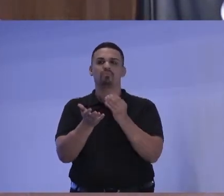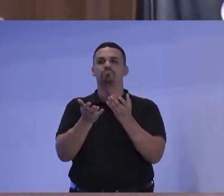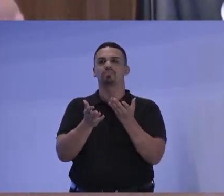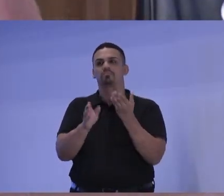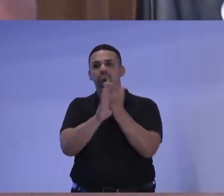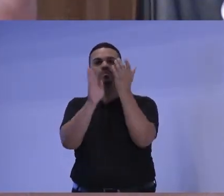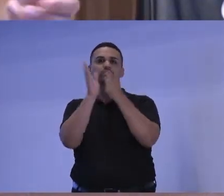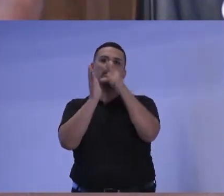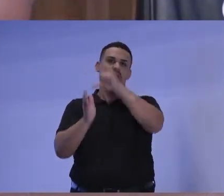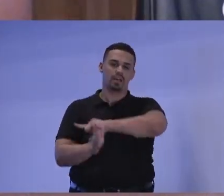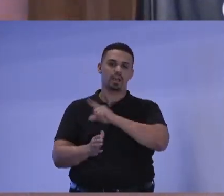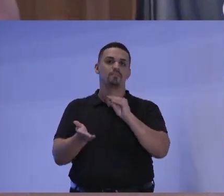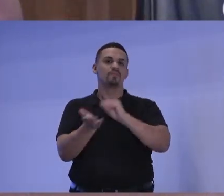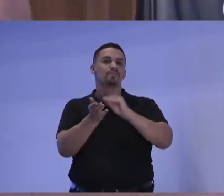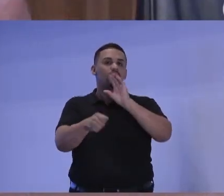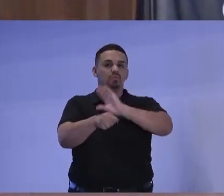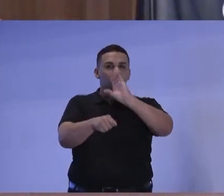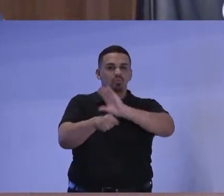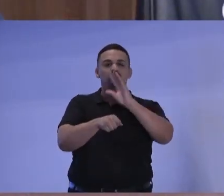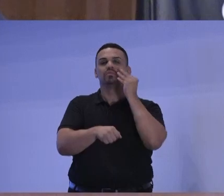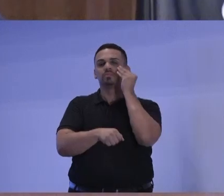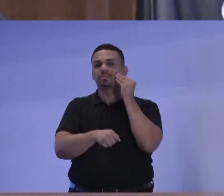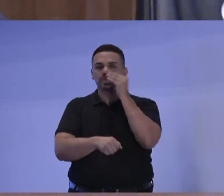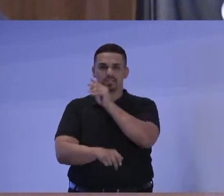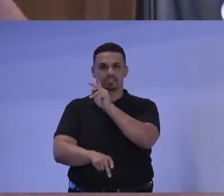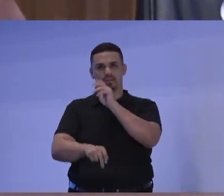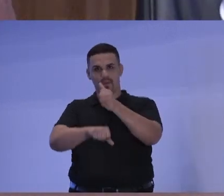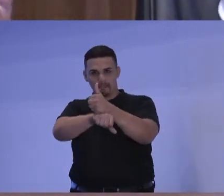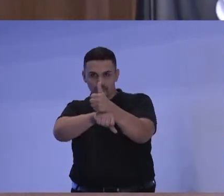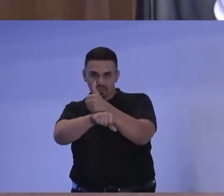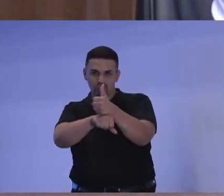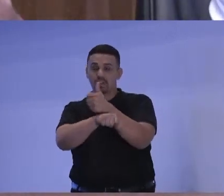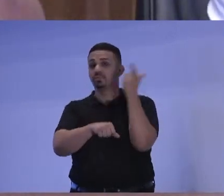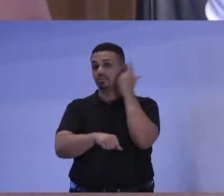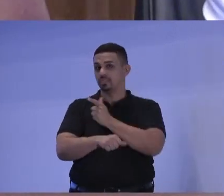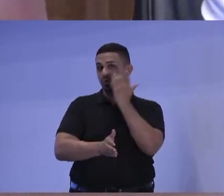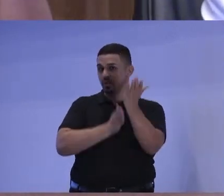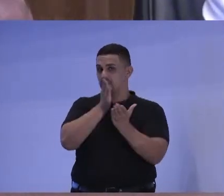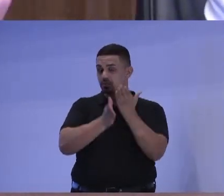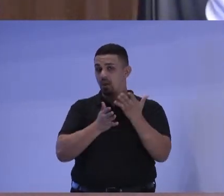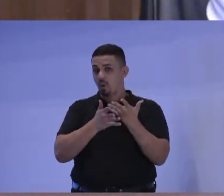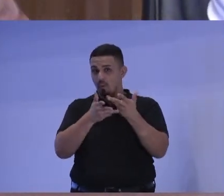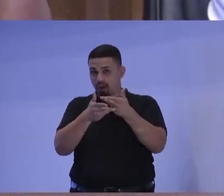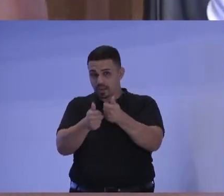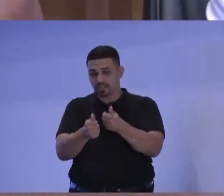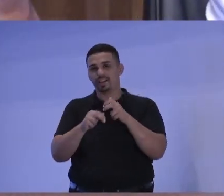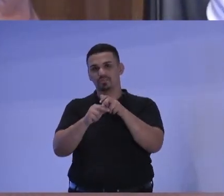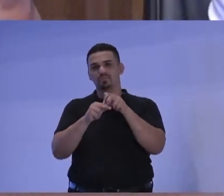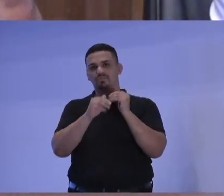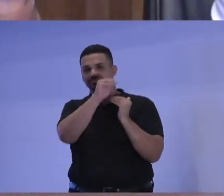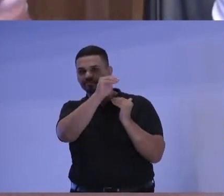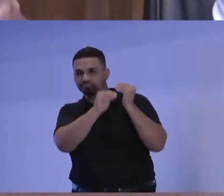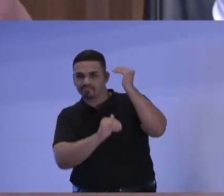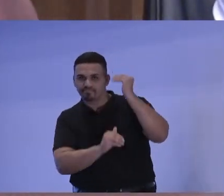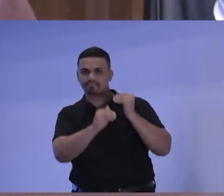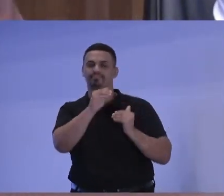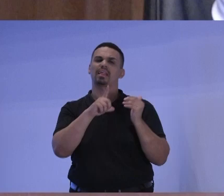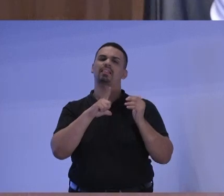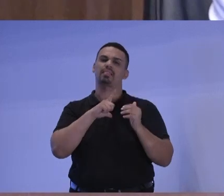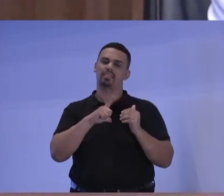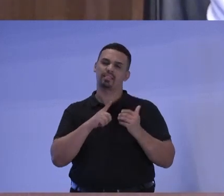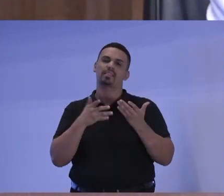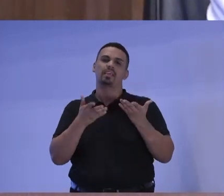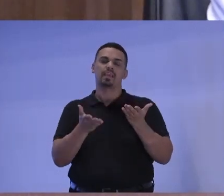a falta de qualificação de profissionais também para que o atendimento aconteça de qualidade, isso gera a desigualdade no atendimento, que